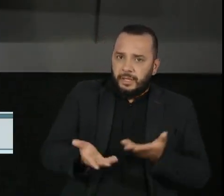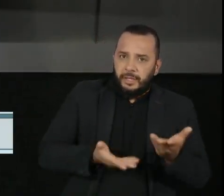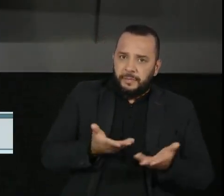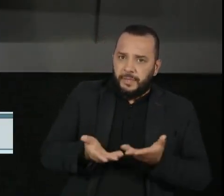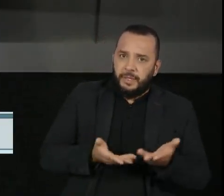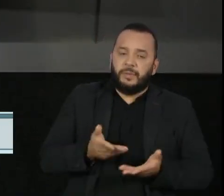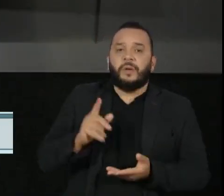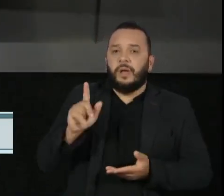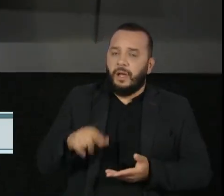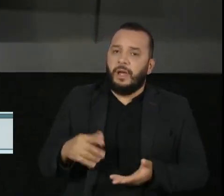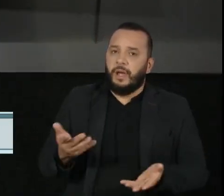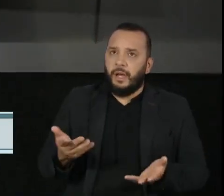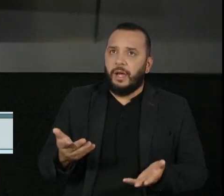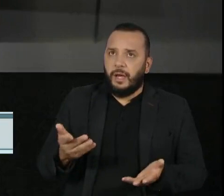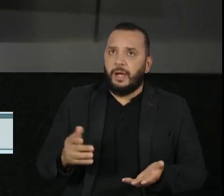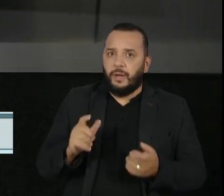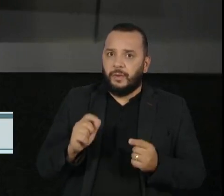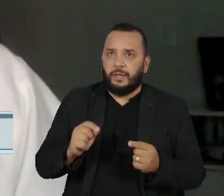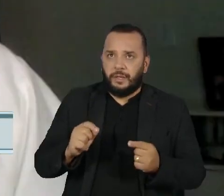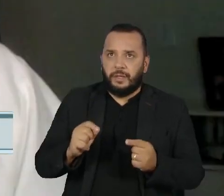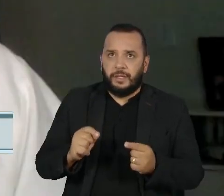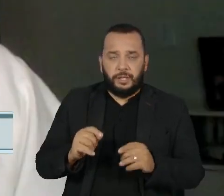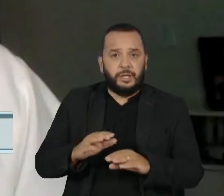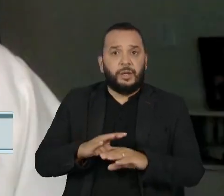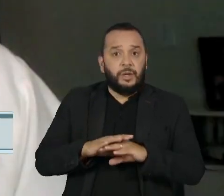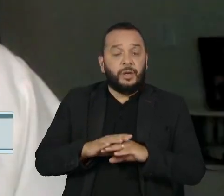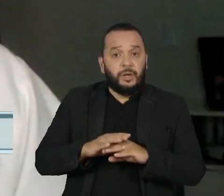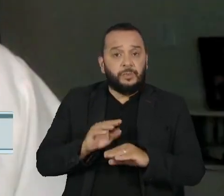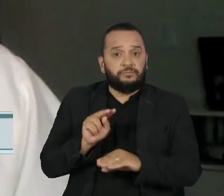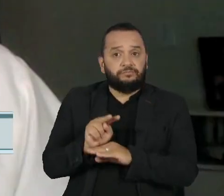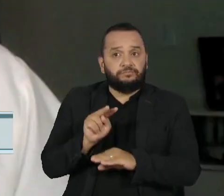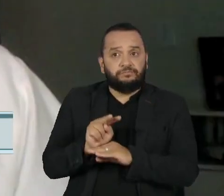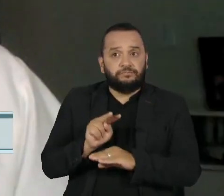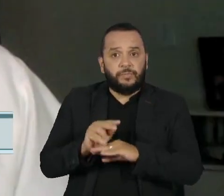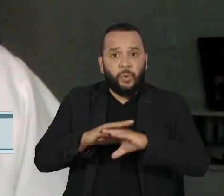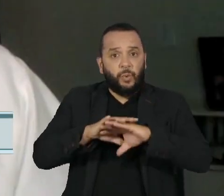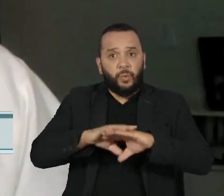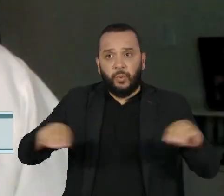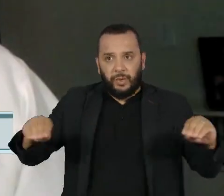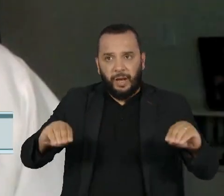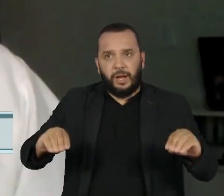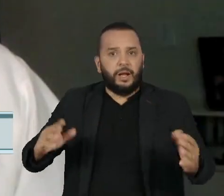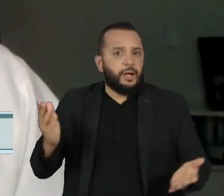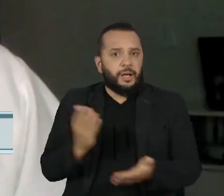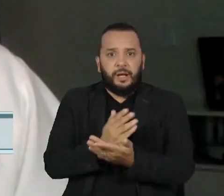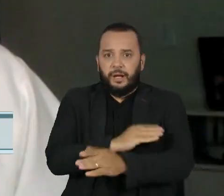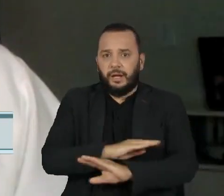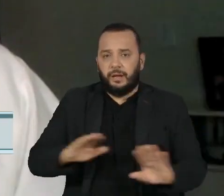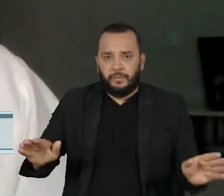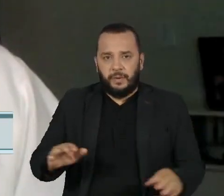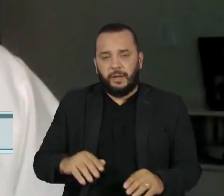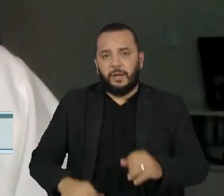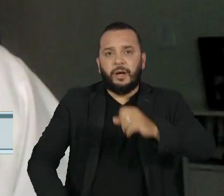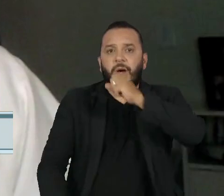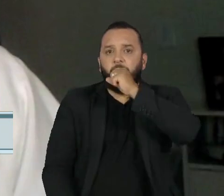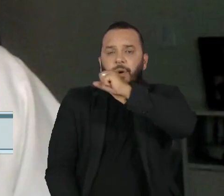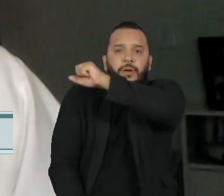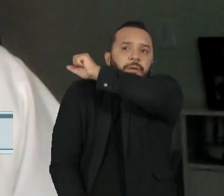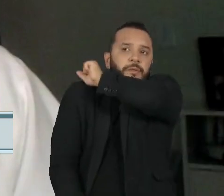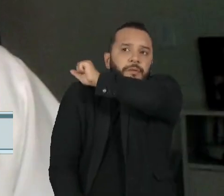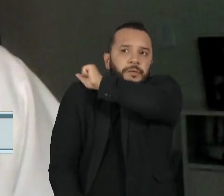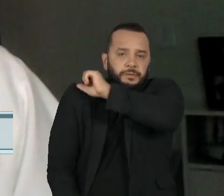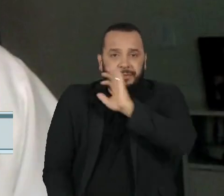tempo, ele é curativo. Eu consigo eliminar, eu consigo erradicar a tuberculose desde